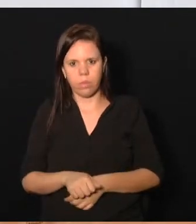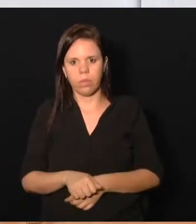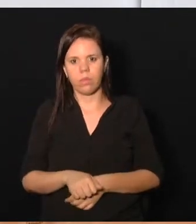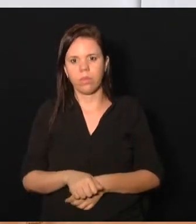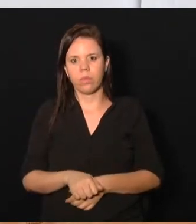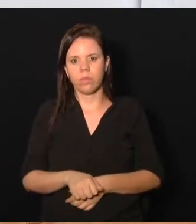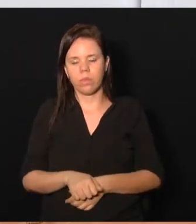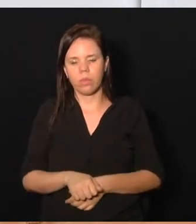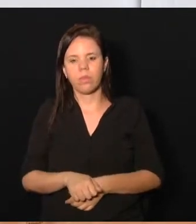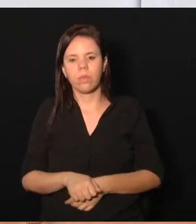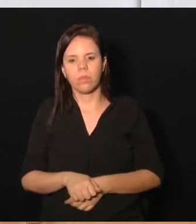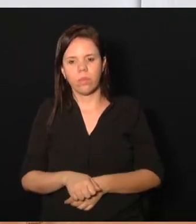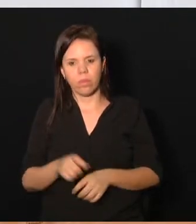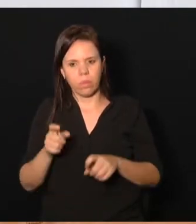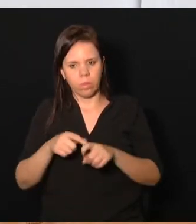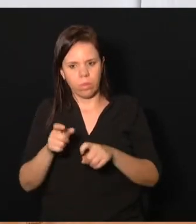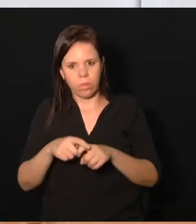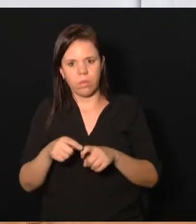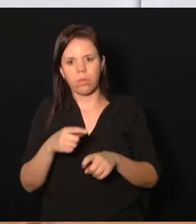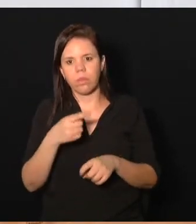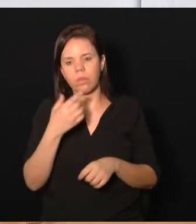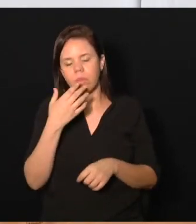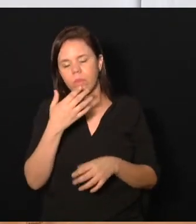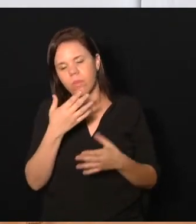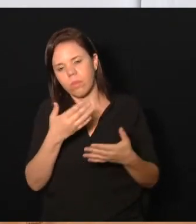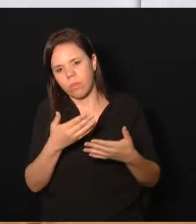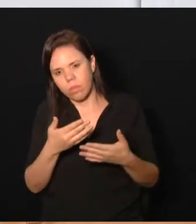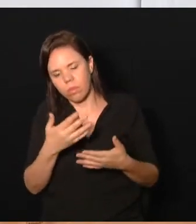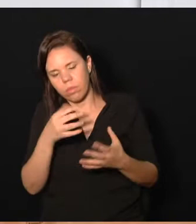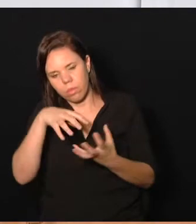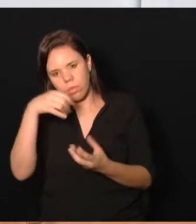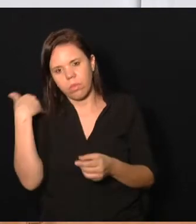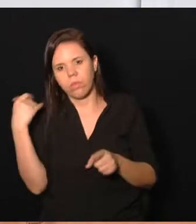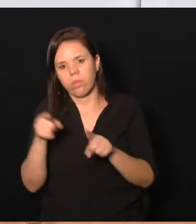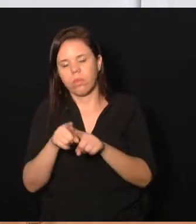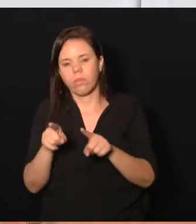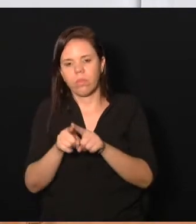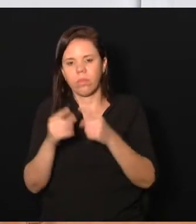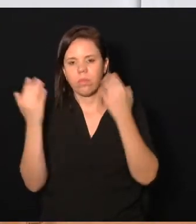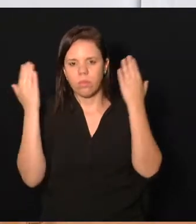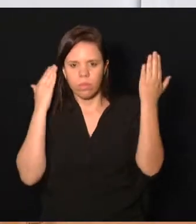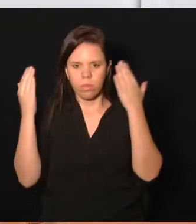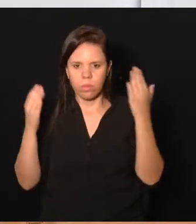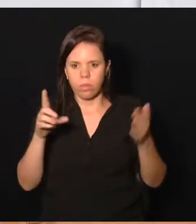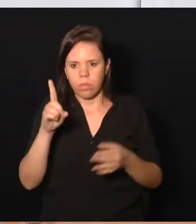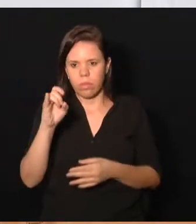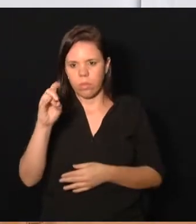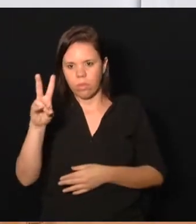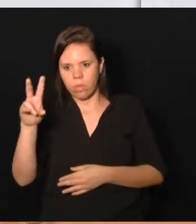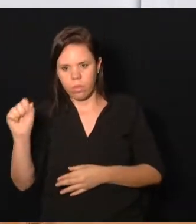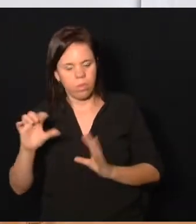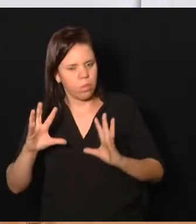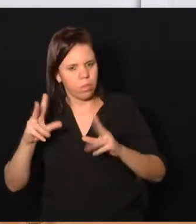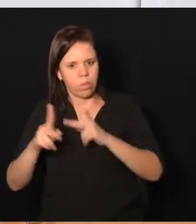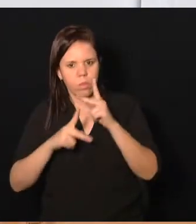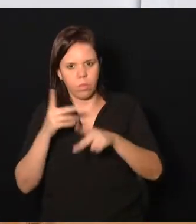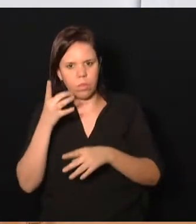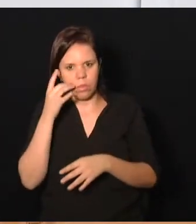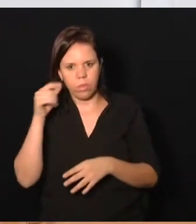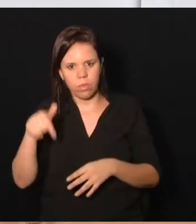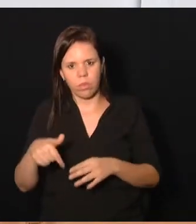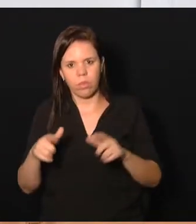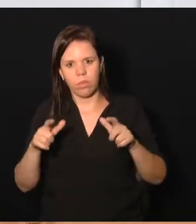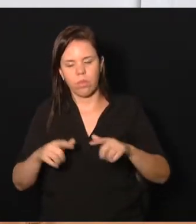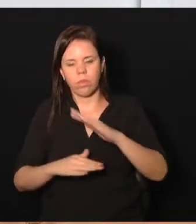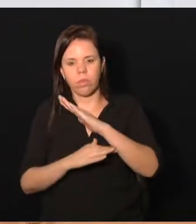gerontóloga maravilhosa, Diva, essa psicóloga maravilhosa também, os demais presentes aqui, nessa casa que